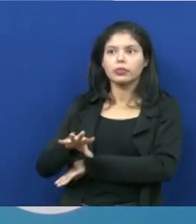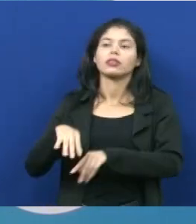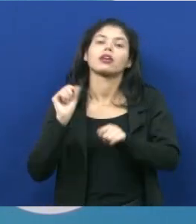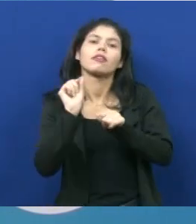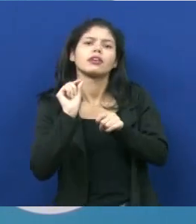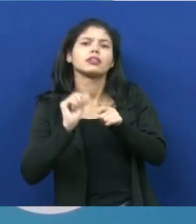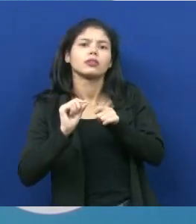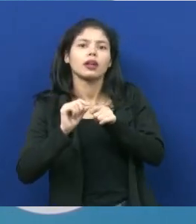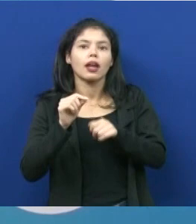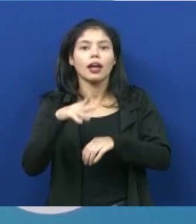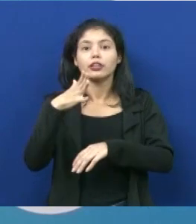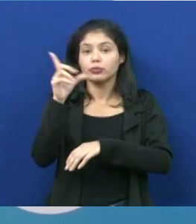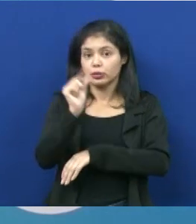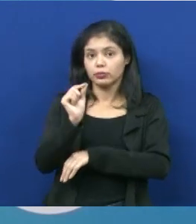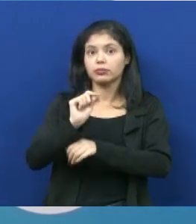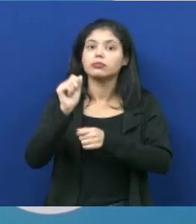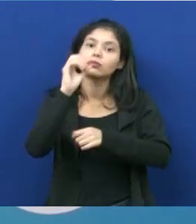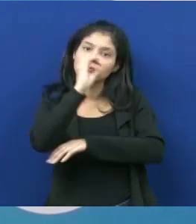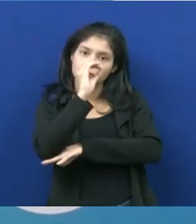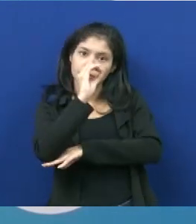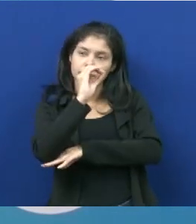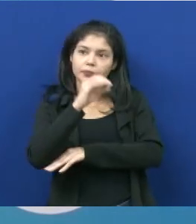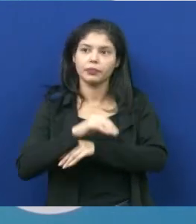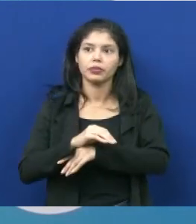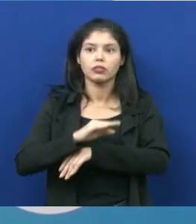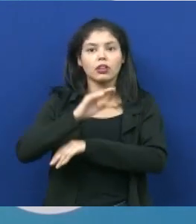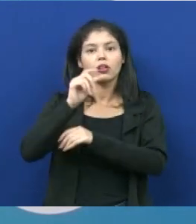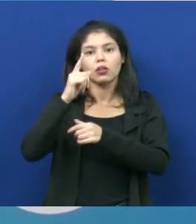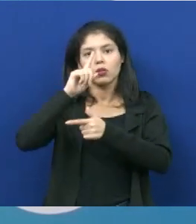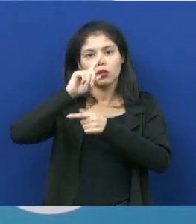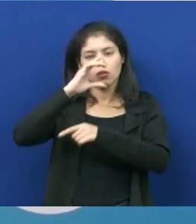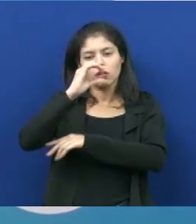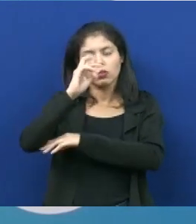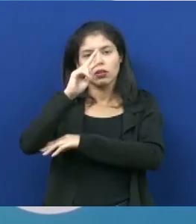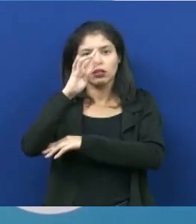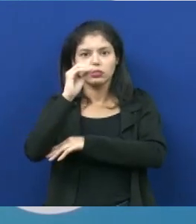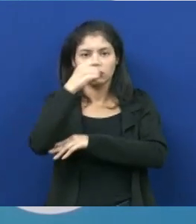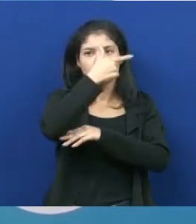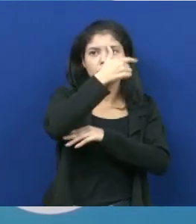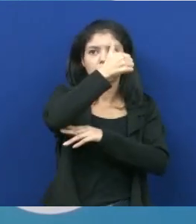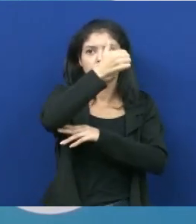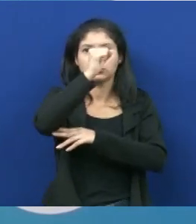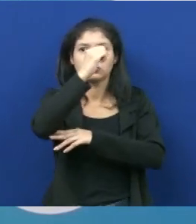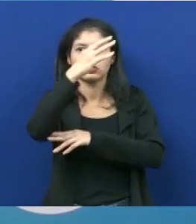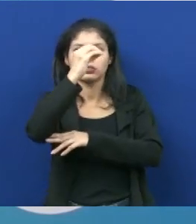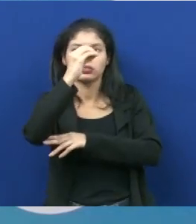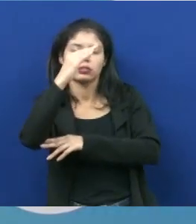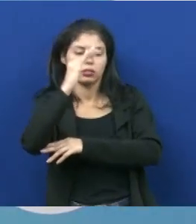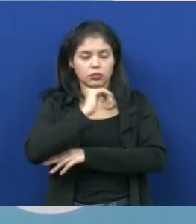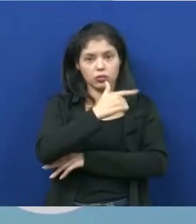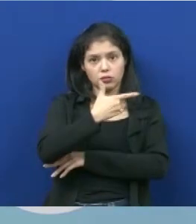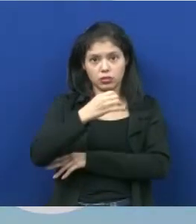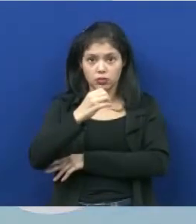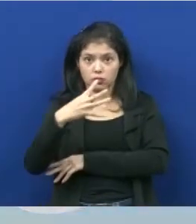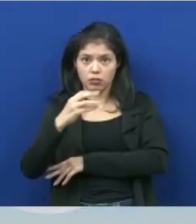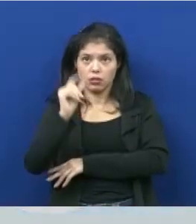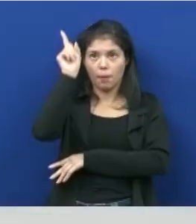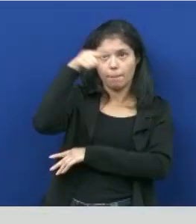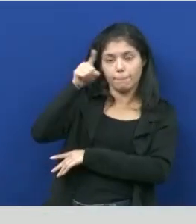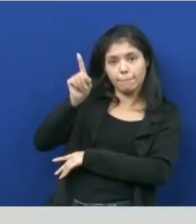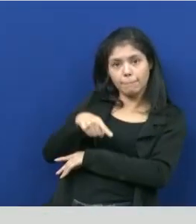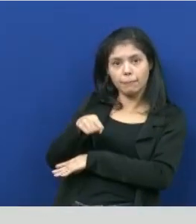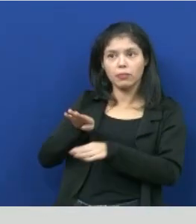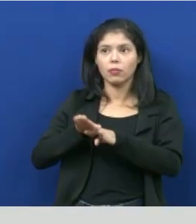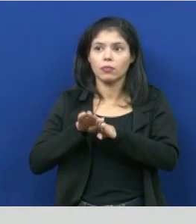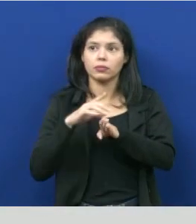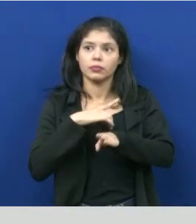é simplificar os zeros. E aí você, eliminando os dois zeros, tanto do numerador quanto do denominador, nós teremos